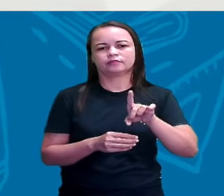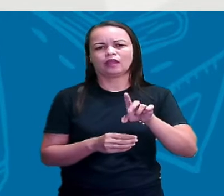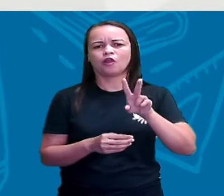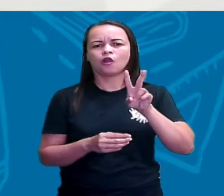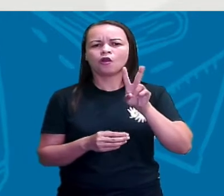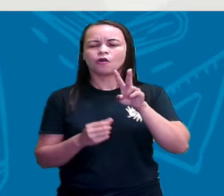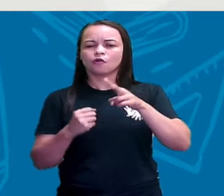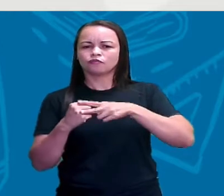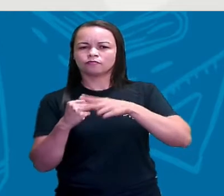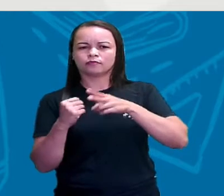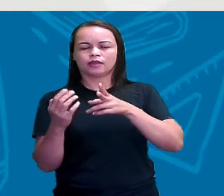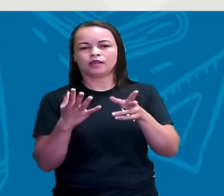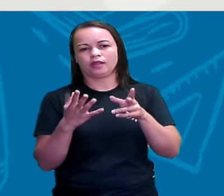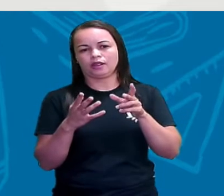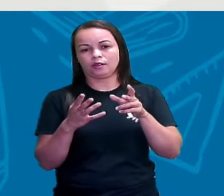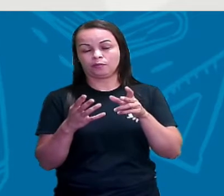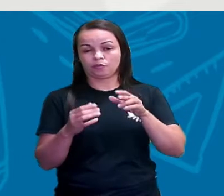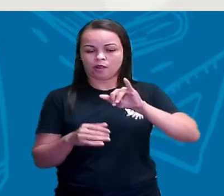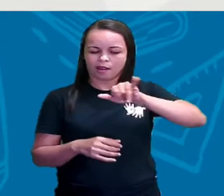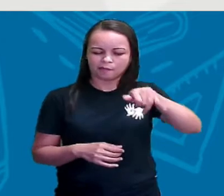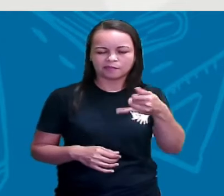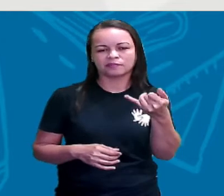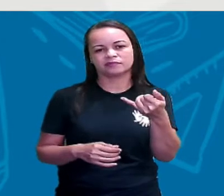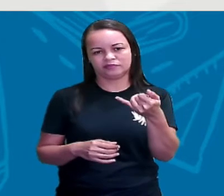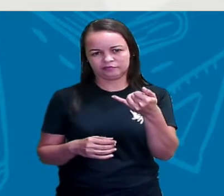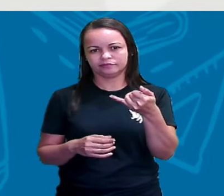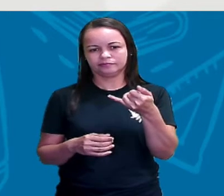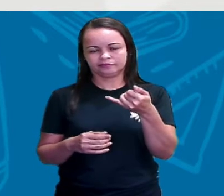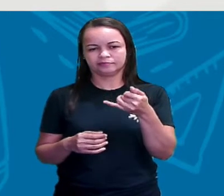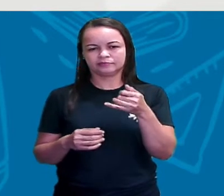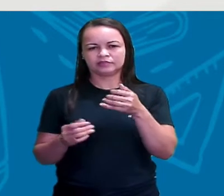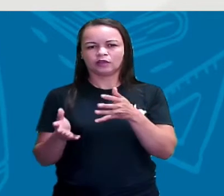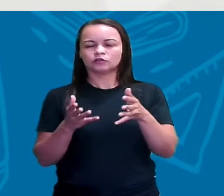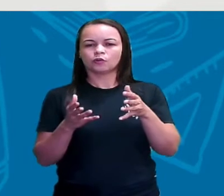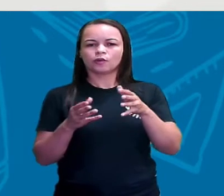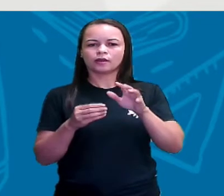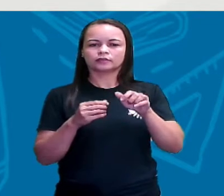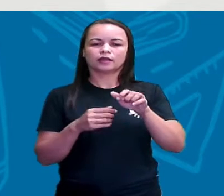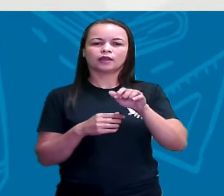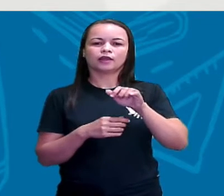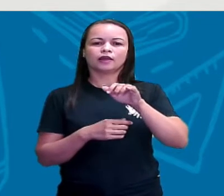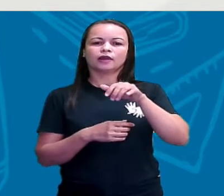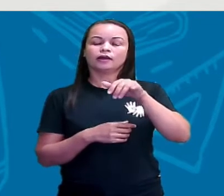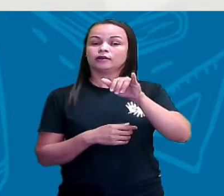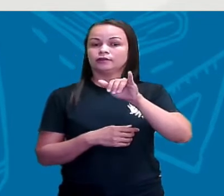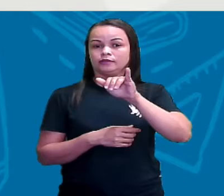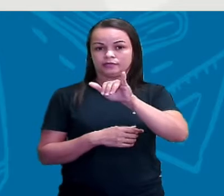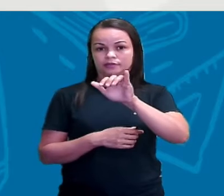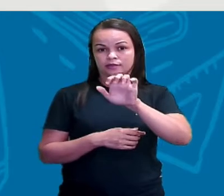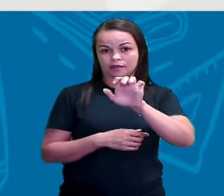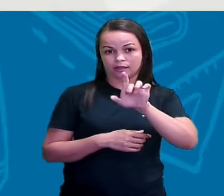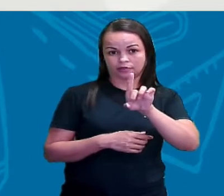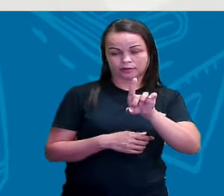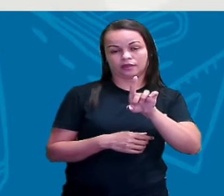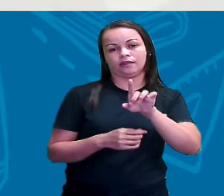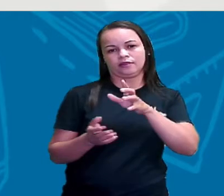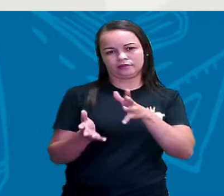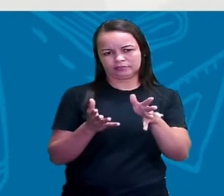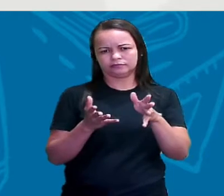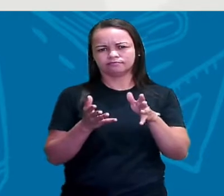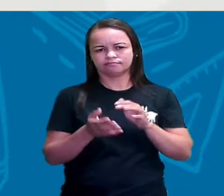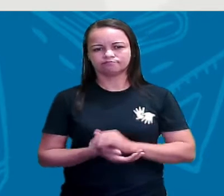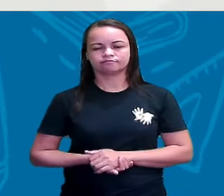aí, to enjoy, que é o verbo aproveitar. Então, a gente fez o quê? Acrescentou ED. To enjoy se tornou